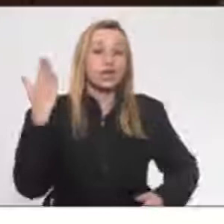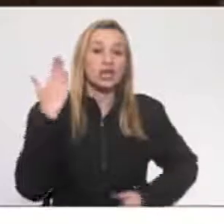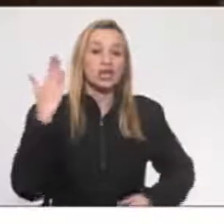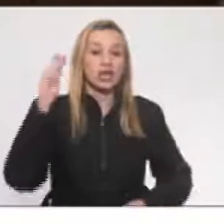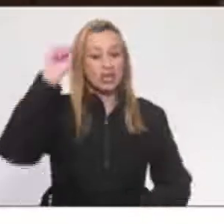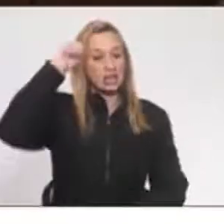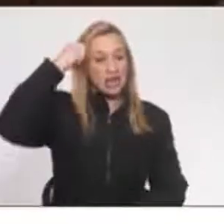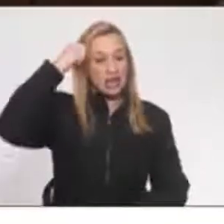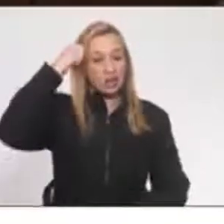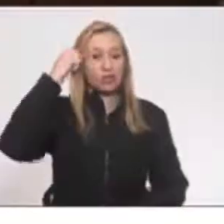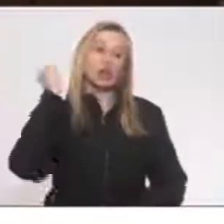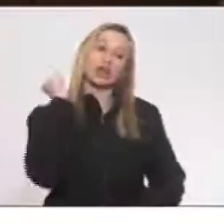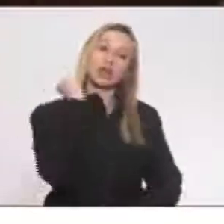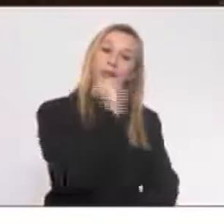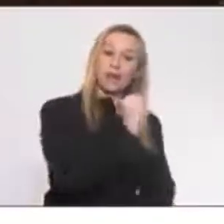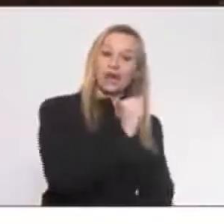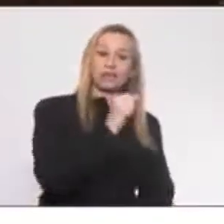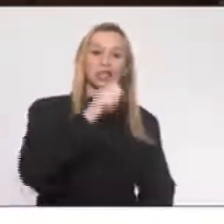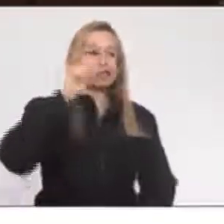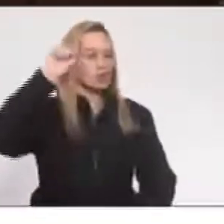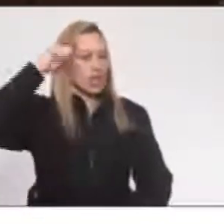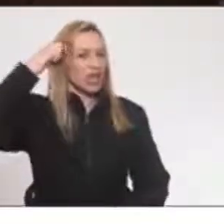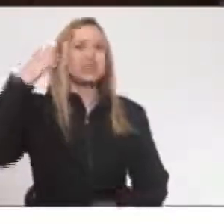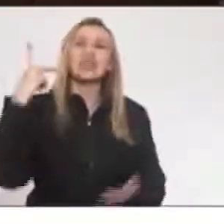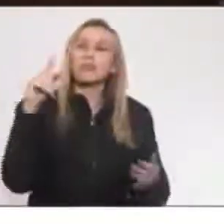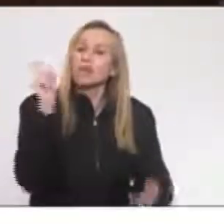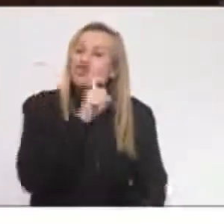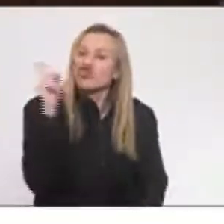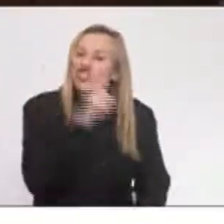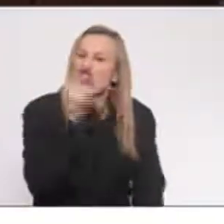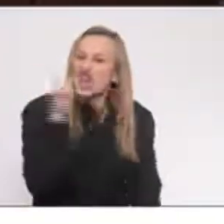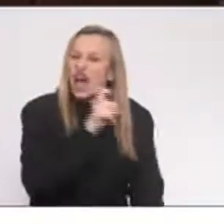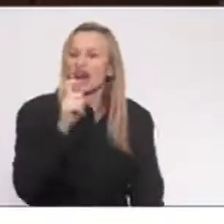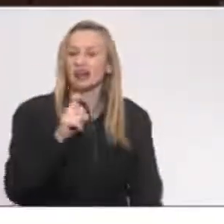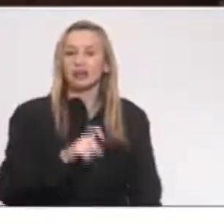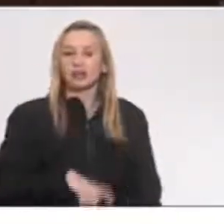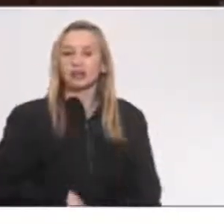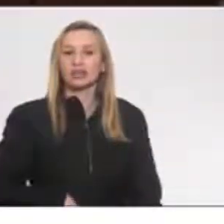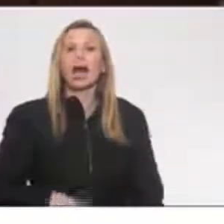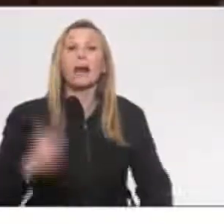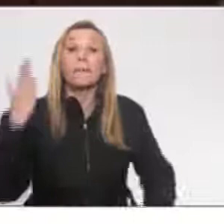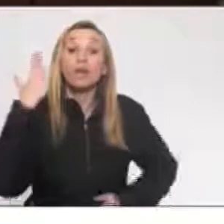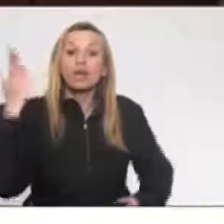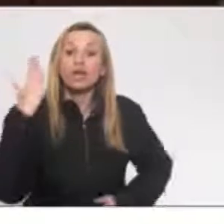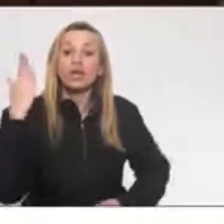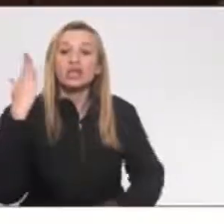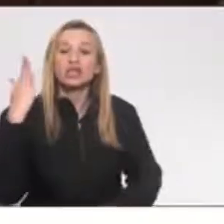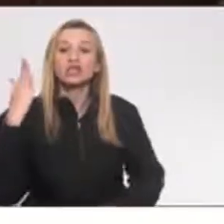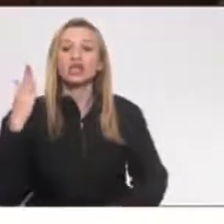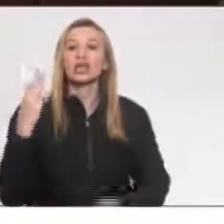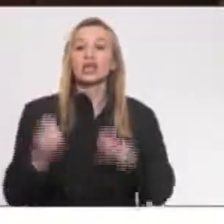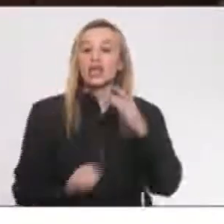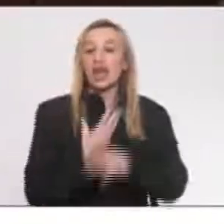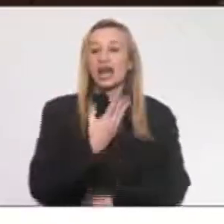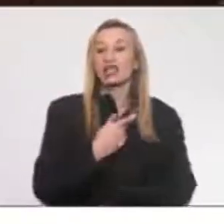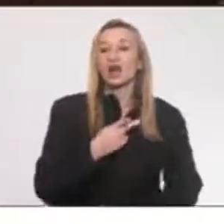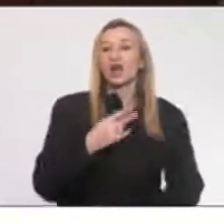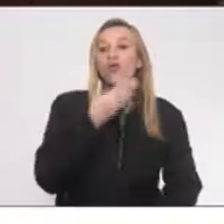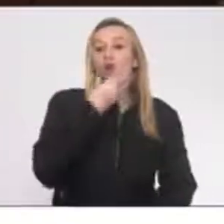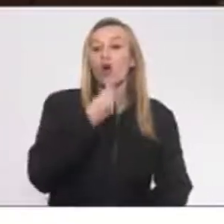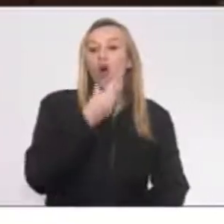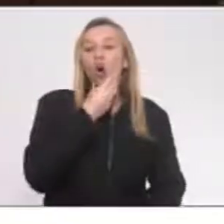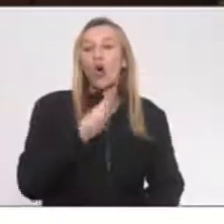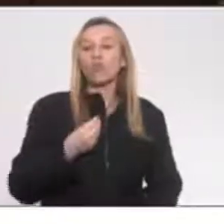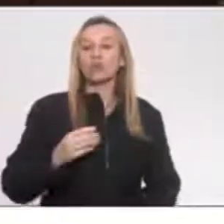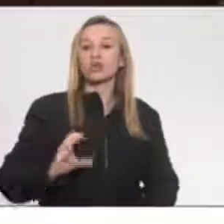que matam negros. Isso é uma falácia, isso é uma mentira. A polícia é feita de homens honrados que dedicam a